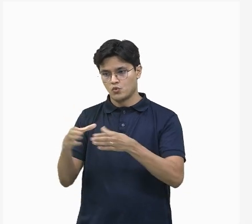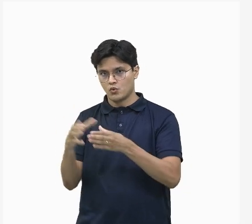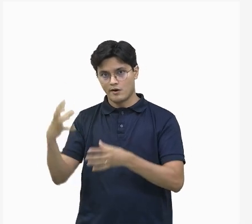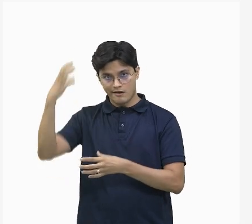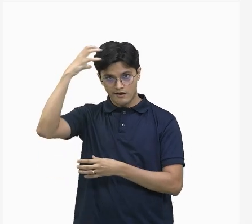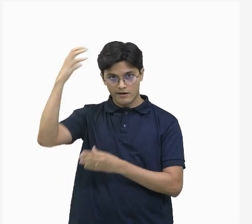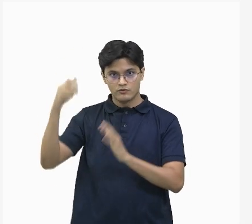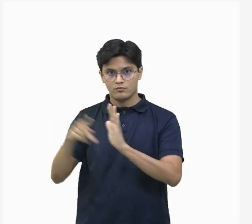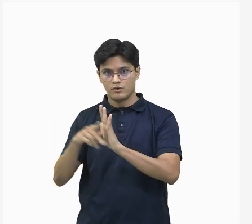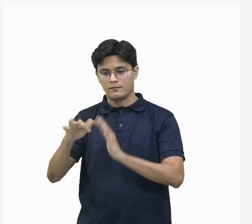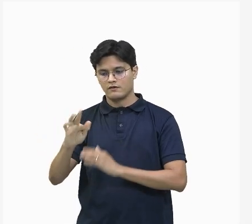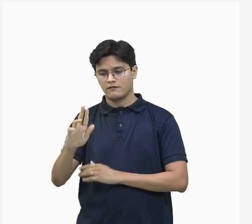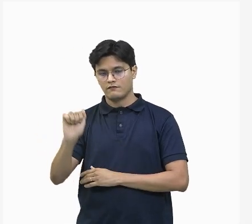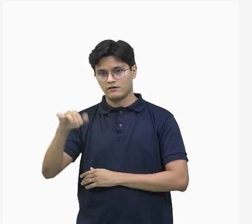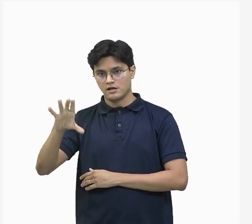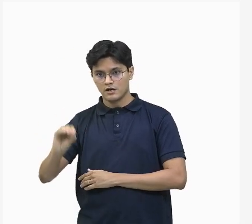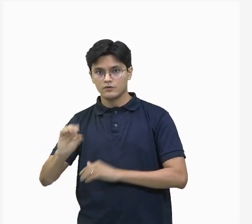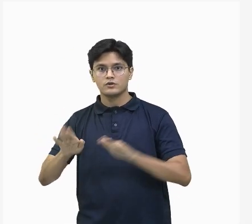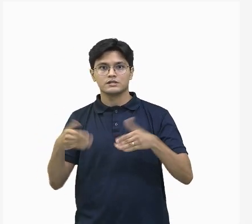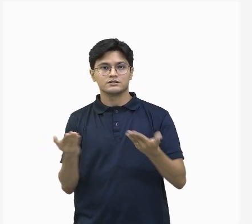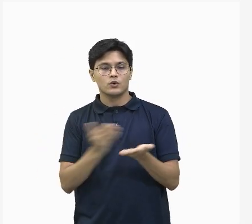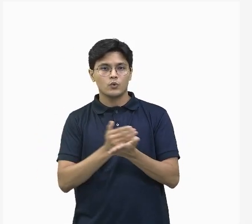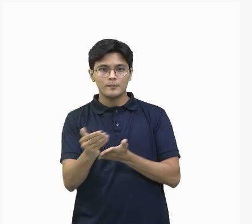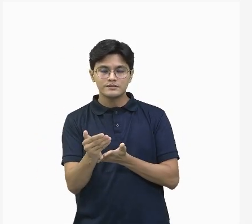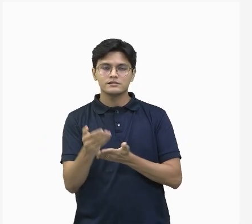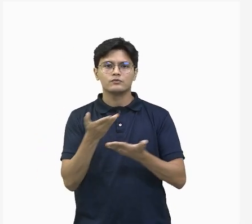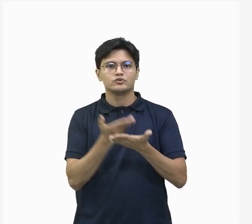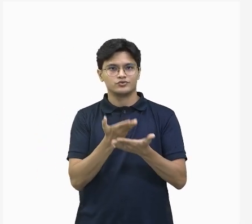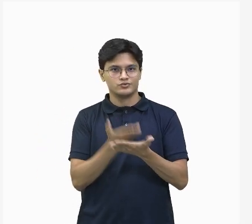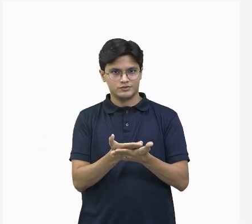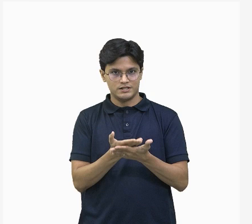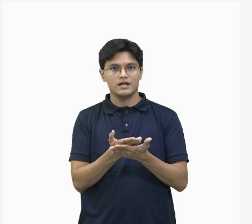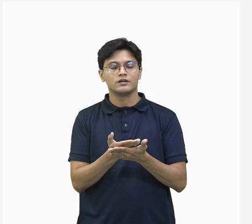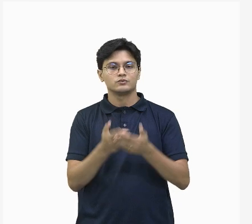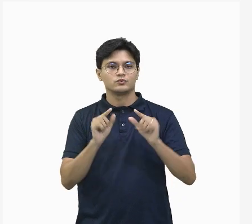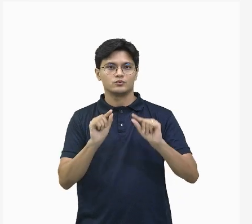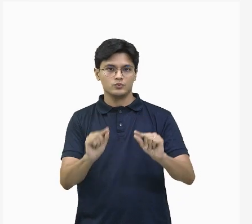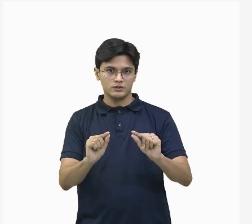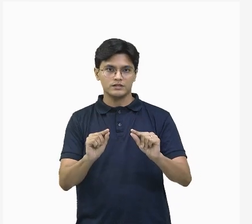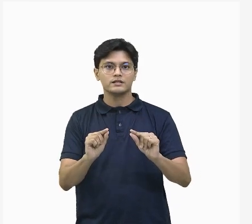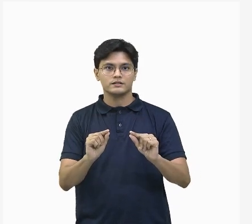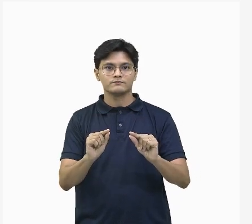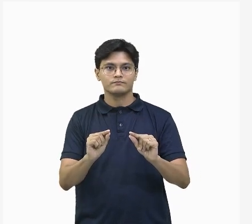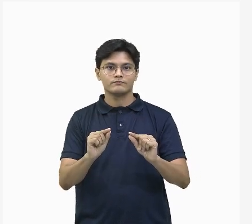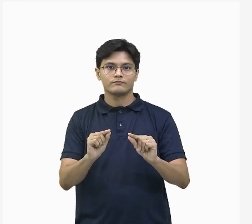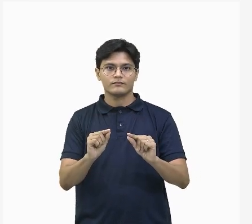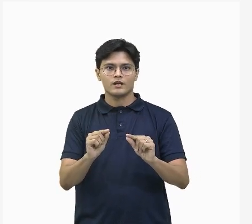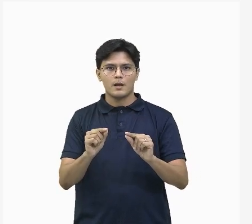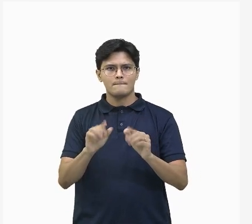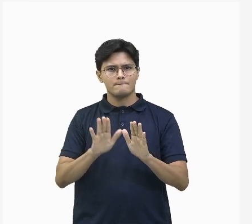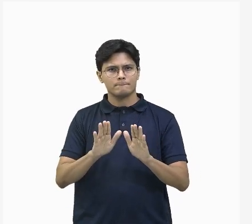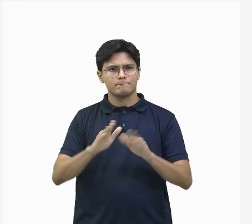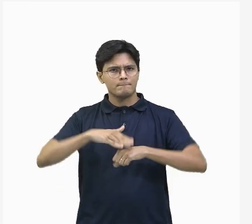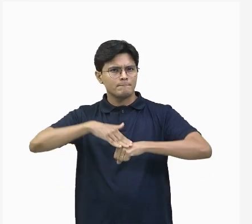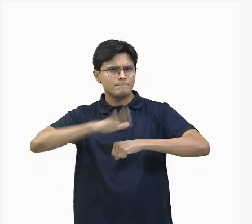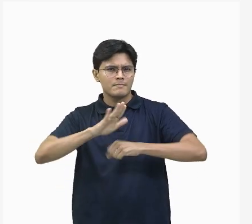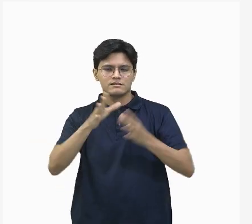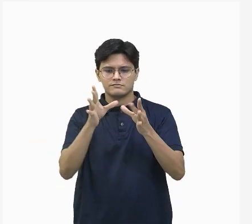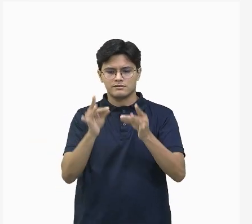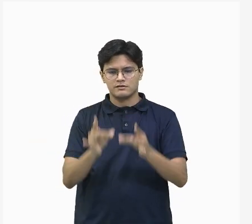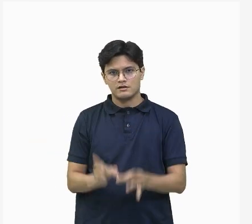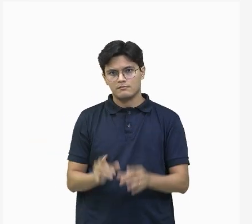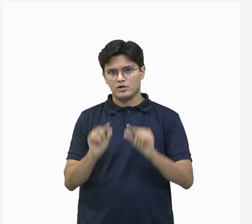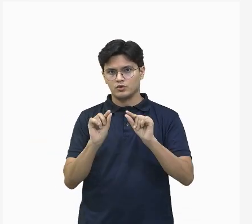Por isso, então, a gente começa aí a estudar, tá certo? Mais aí esmiuçado essa parte, então, aí desse